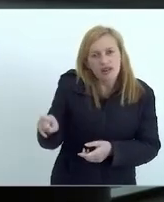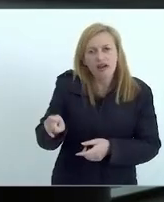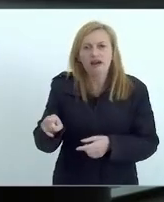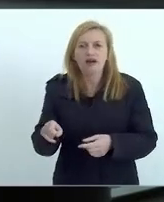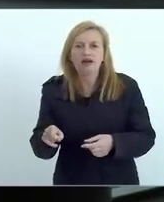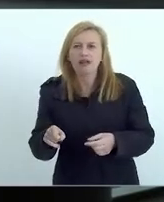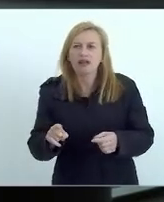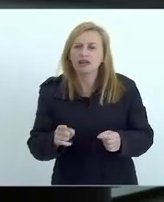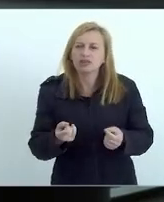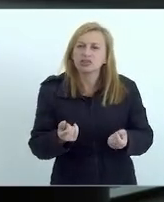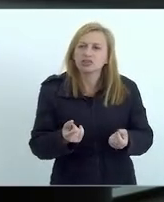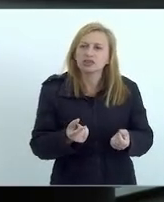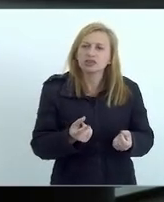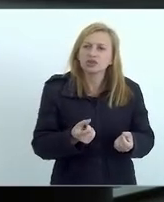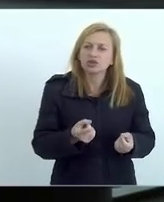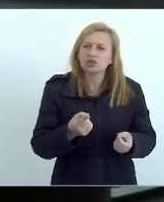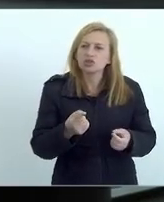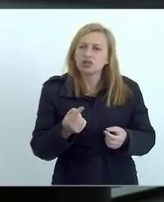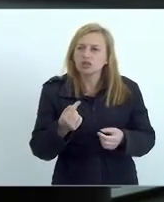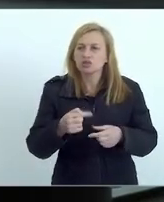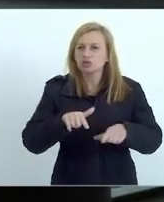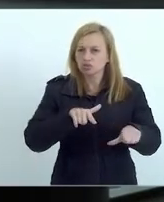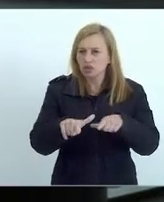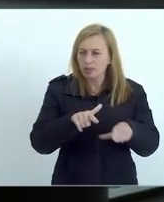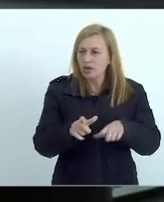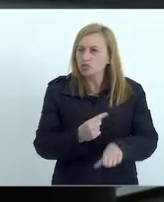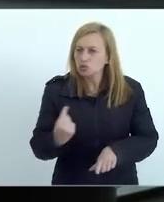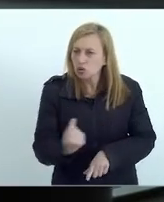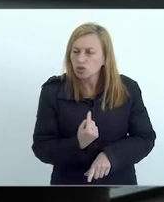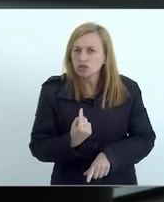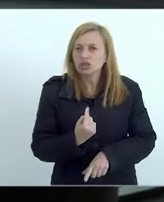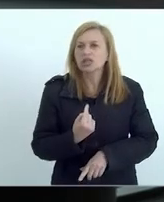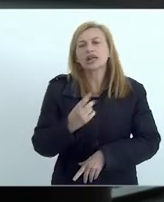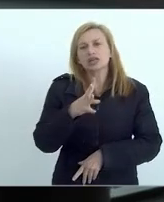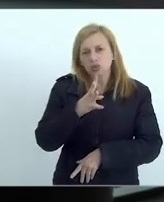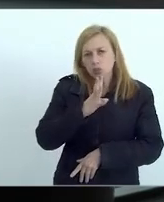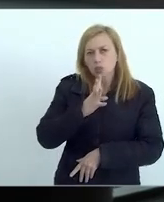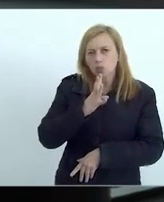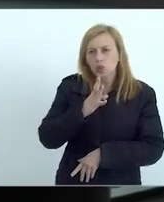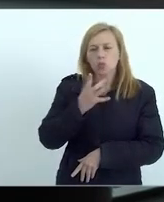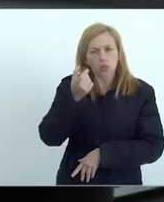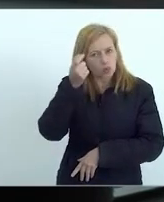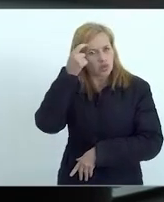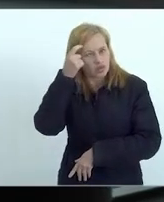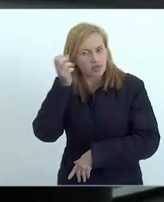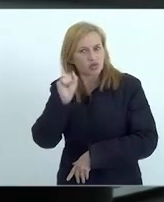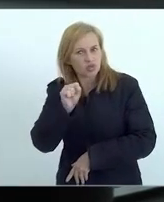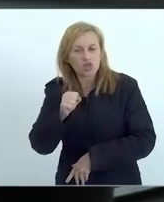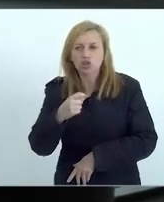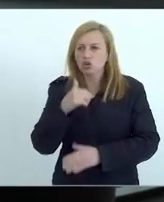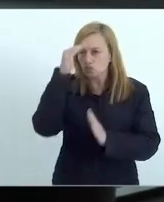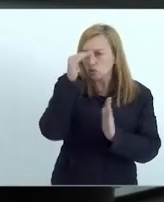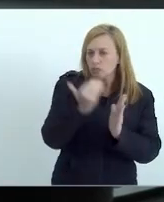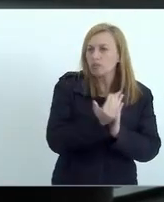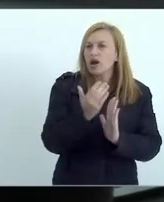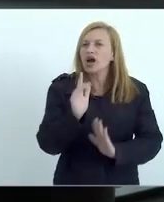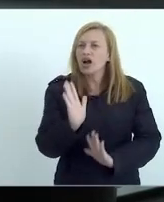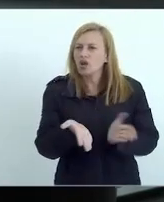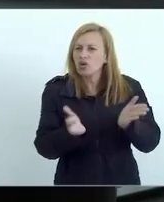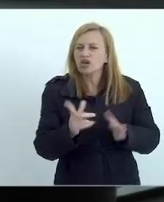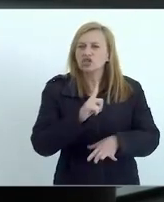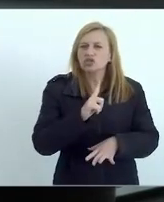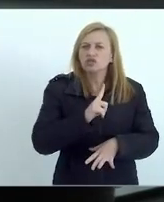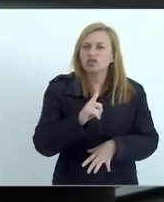participam que são o destinatário do nosso serviço Elas têm eu eu sei que elas têm consciência disso nós cumprimos nós tivemos